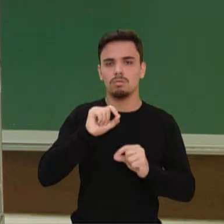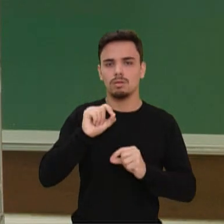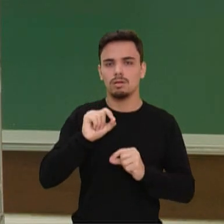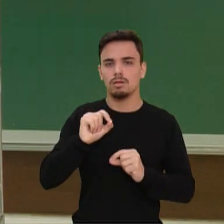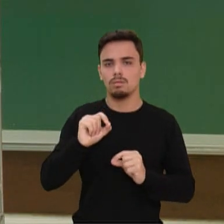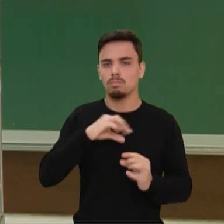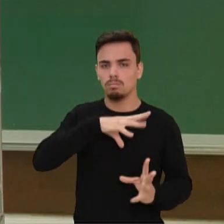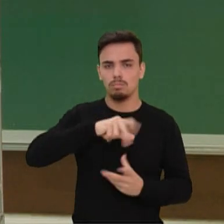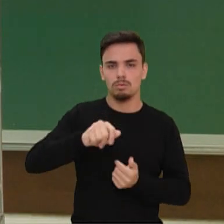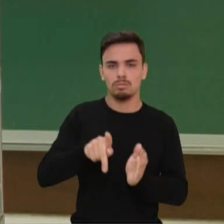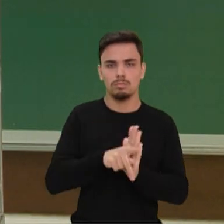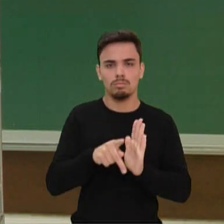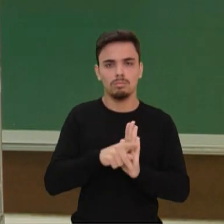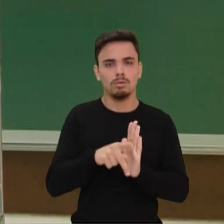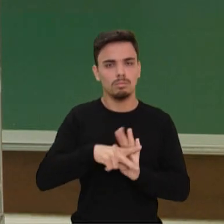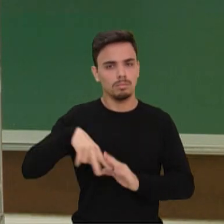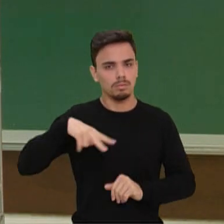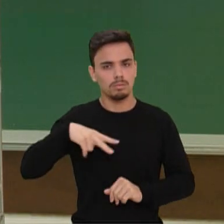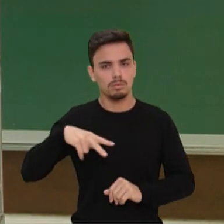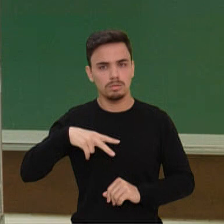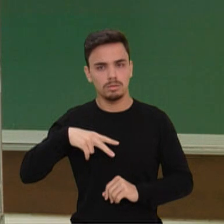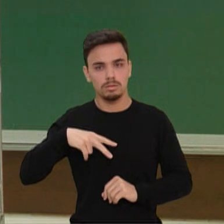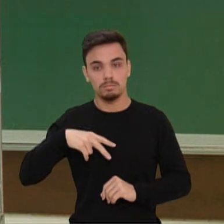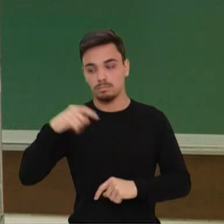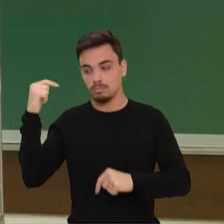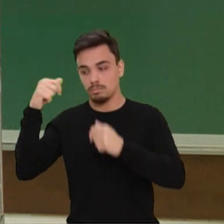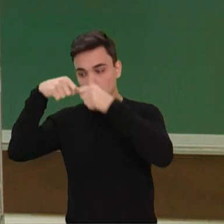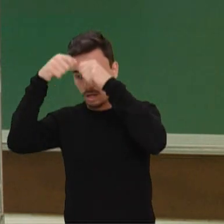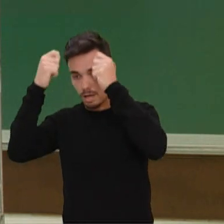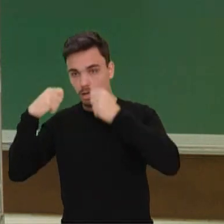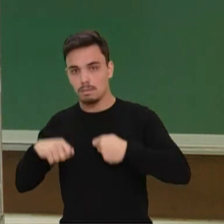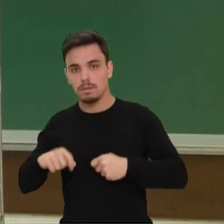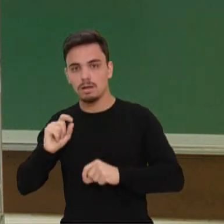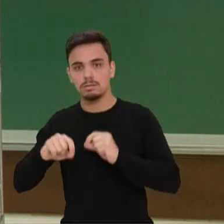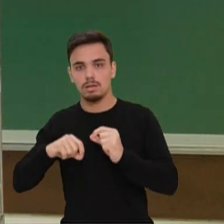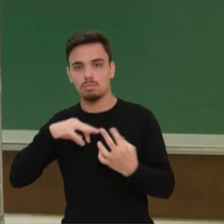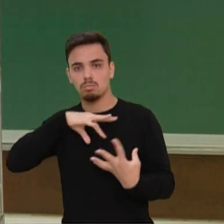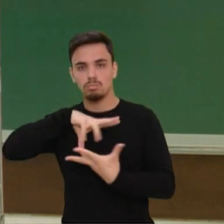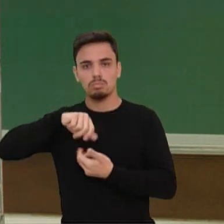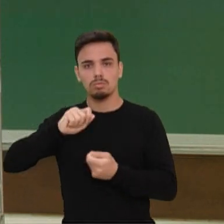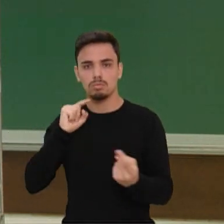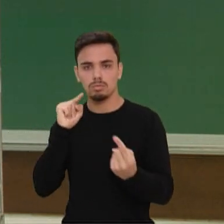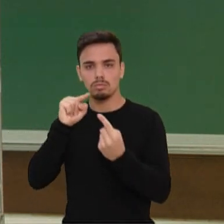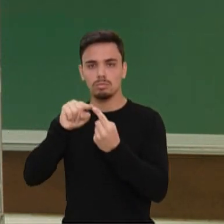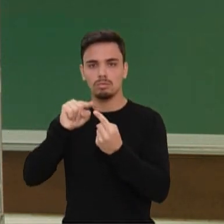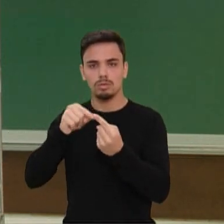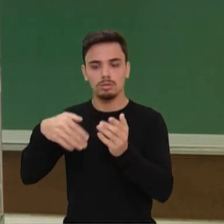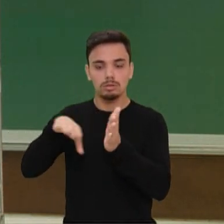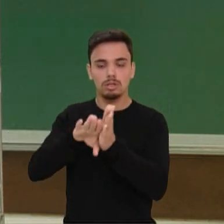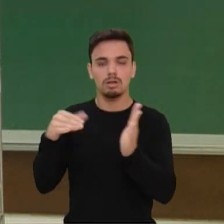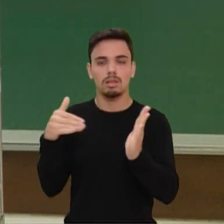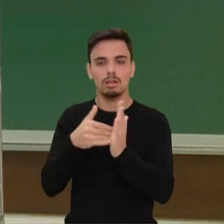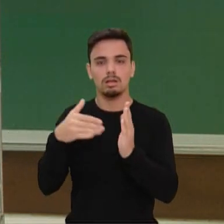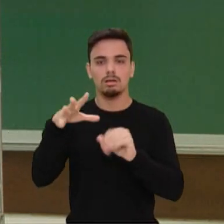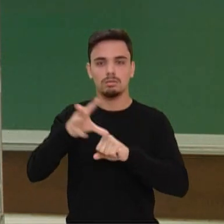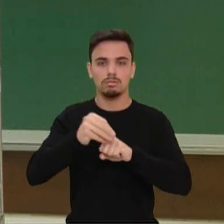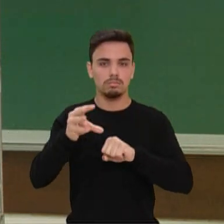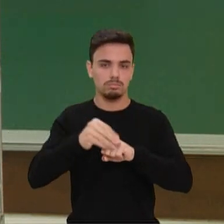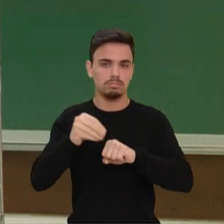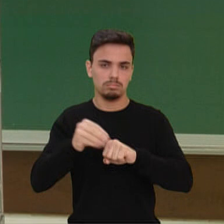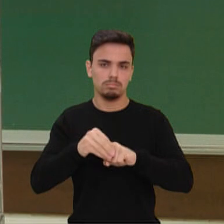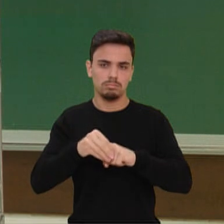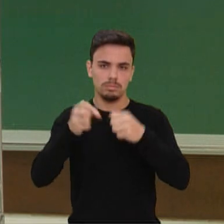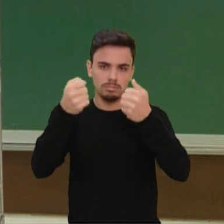mesmo. Aparência é o mundo que nós podemos atingir através do nosso conhecimento, explicando de modo bem